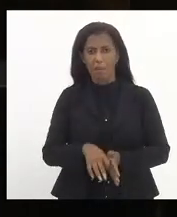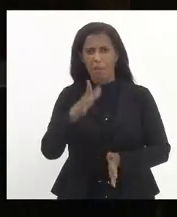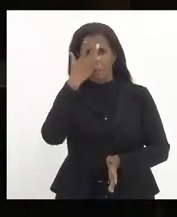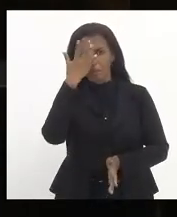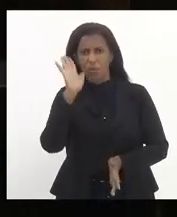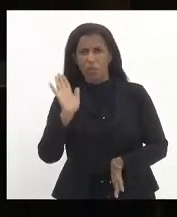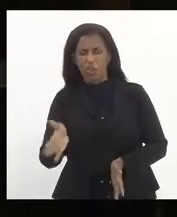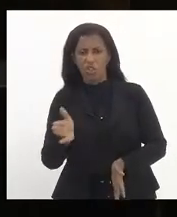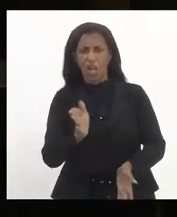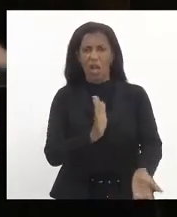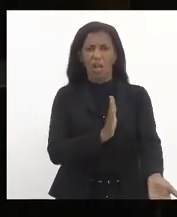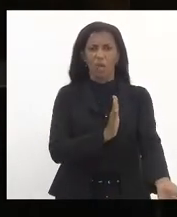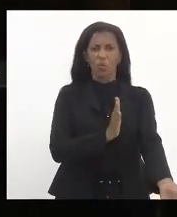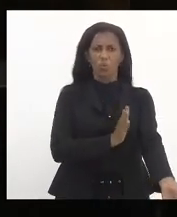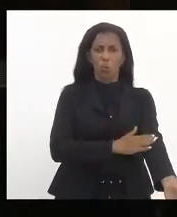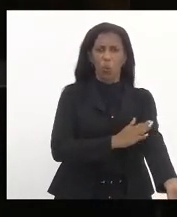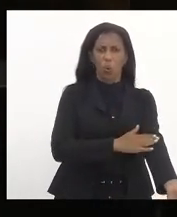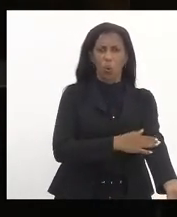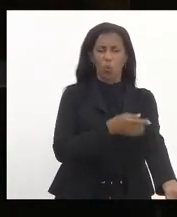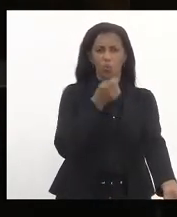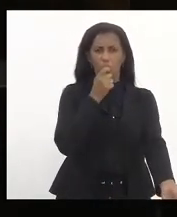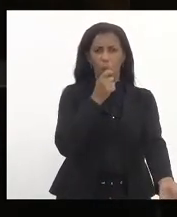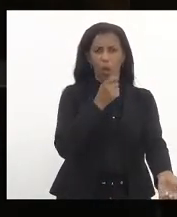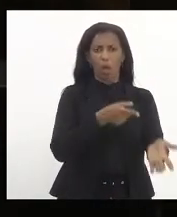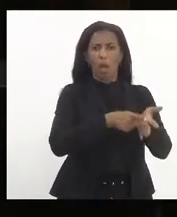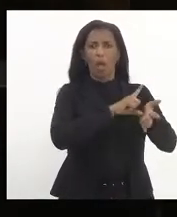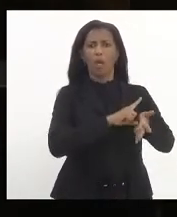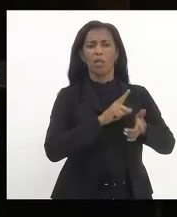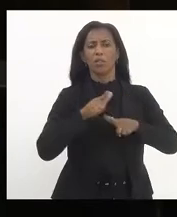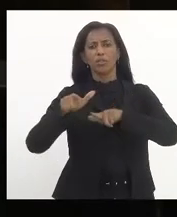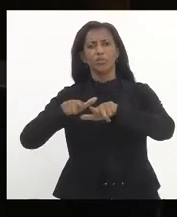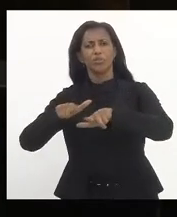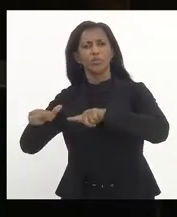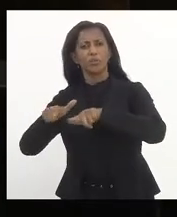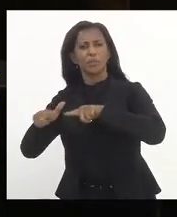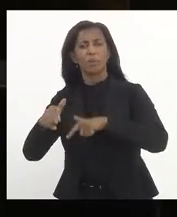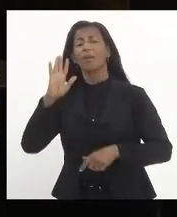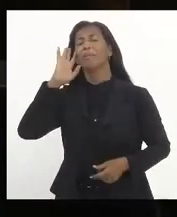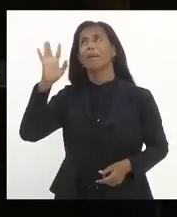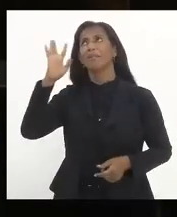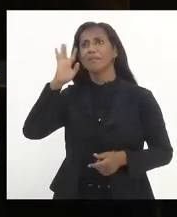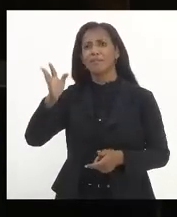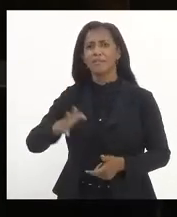droga na noite anterior antes de trabalhar. Imagine isso.